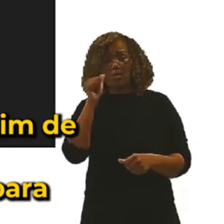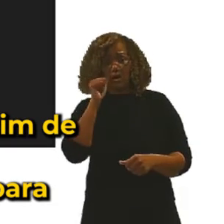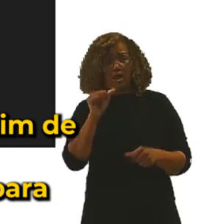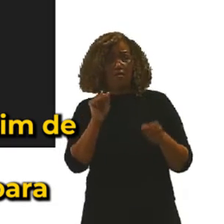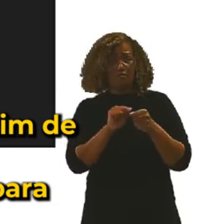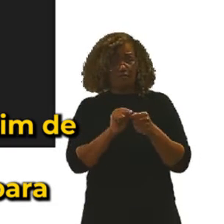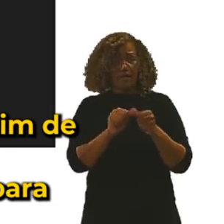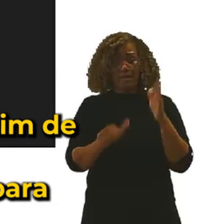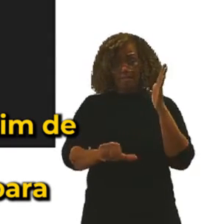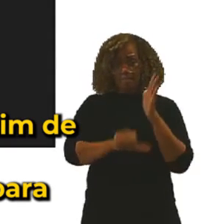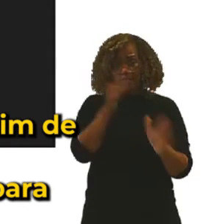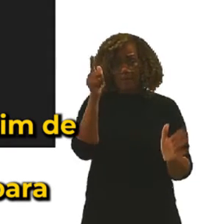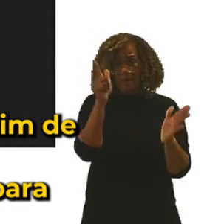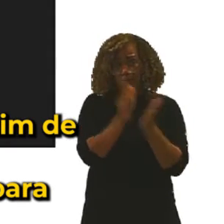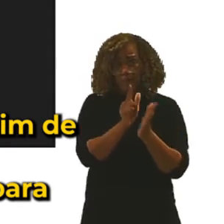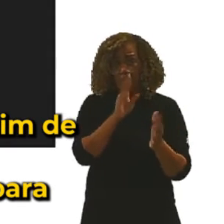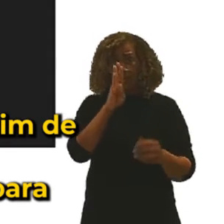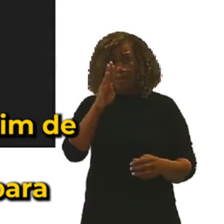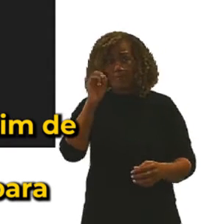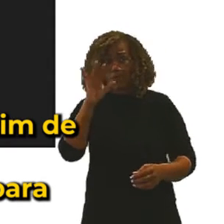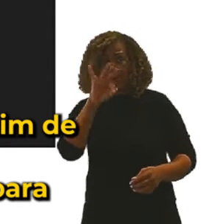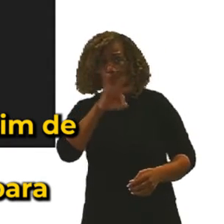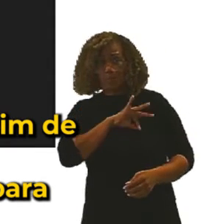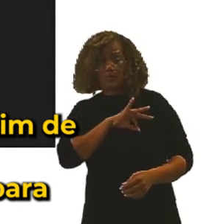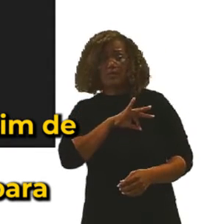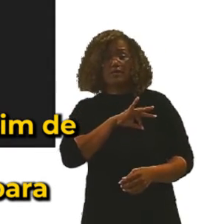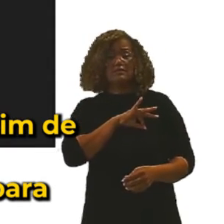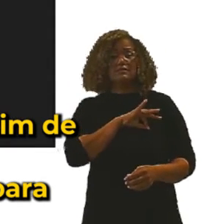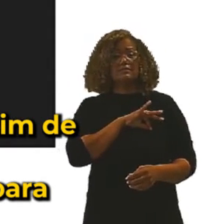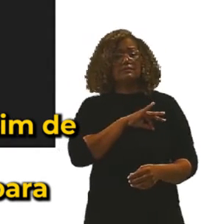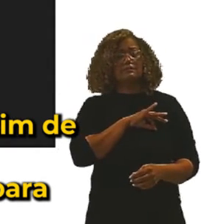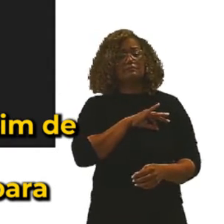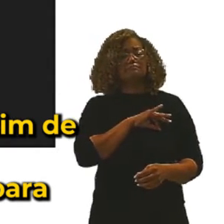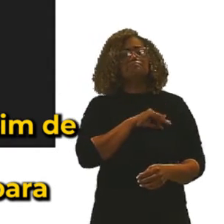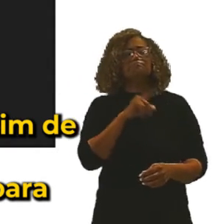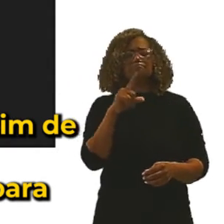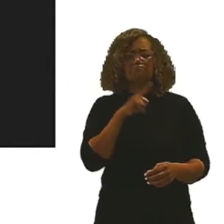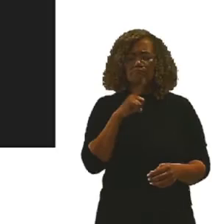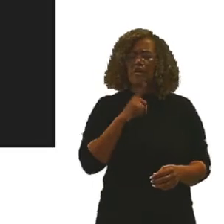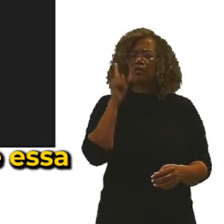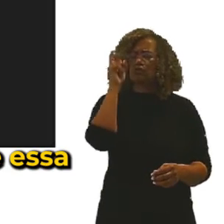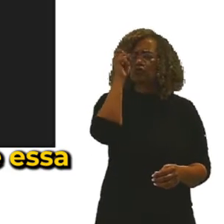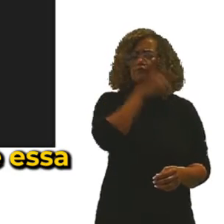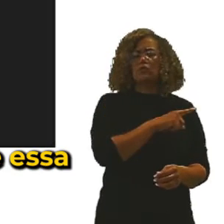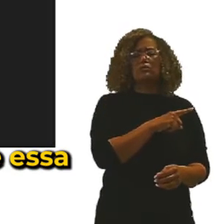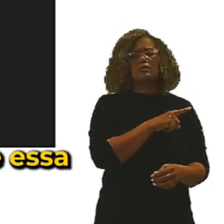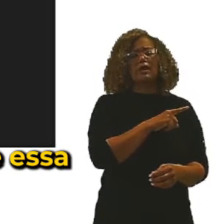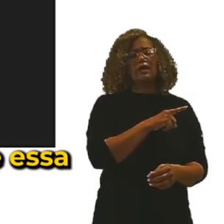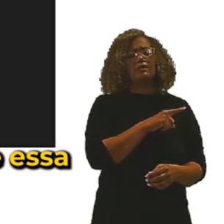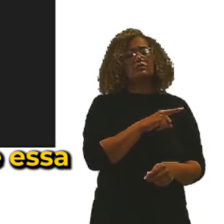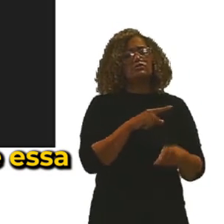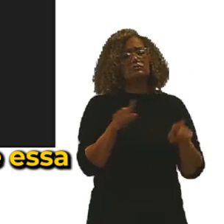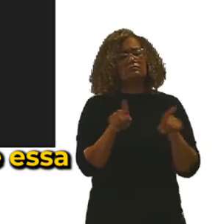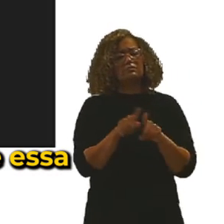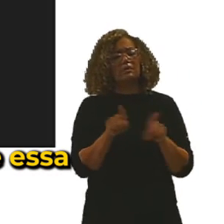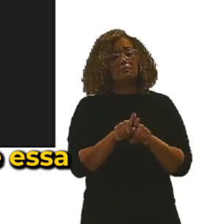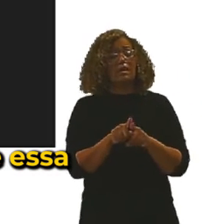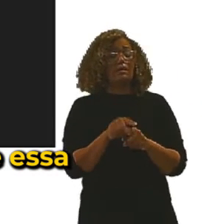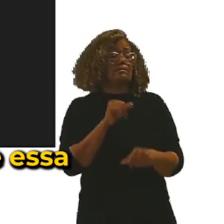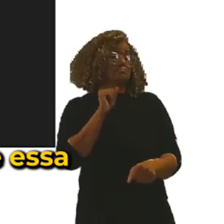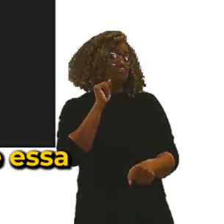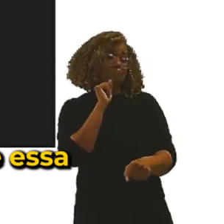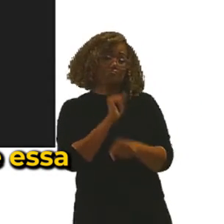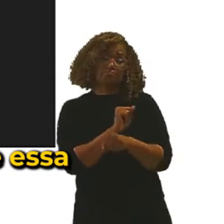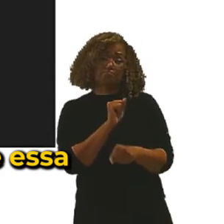primeiro boletim de ocorrência, houve, né, de fato, uma grande dificuldade para chegar a romper essa